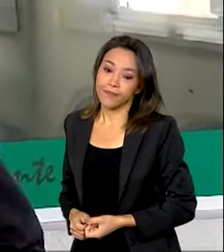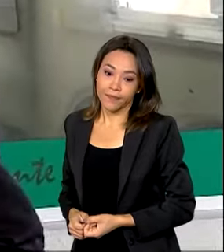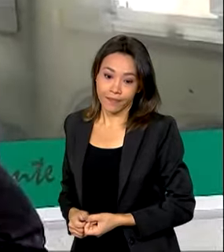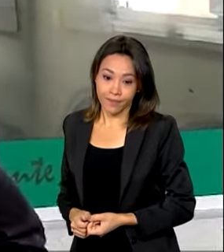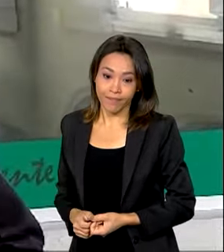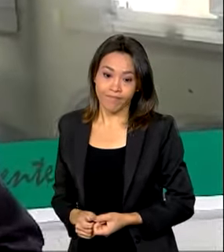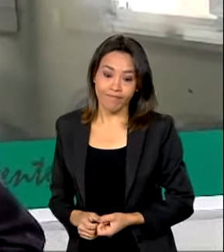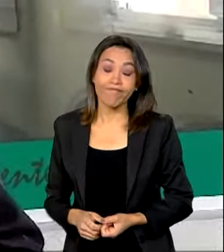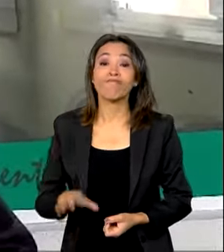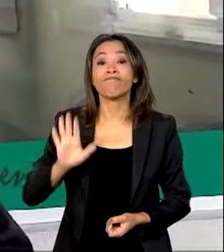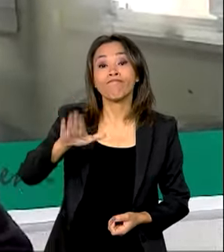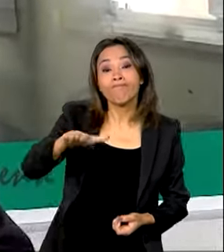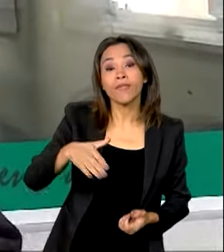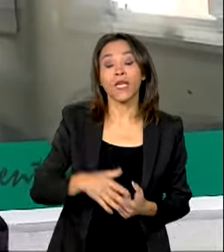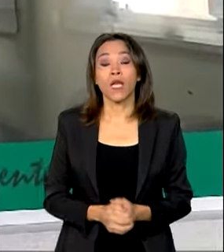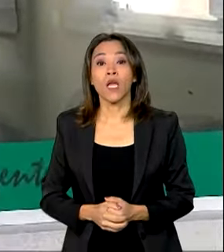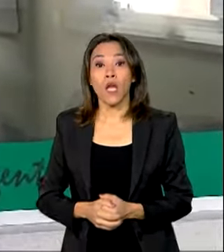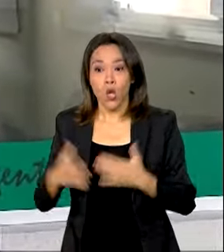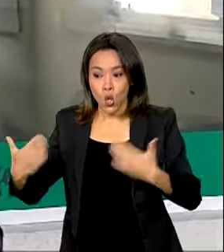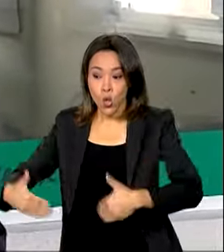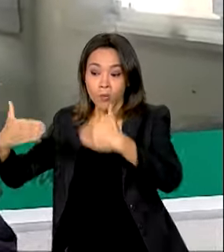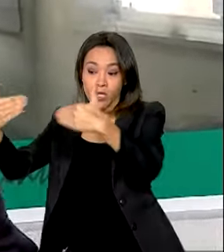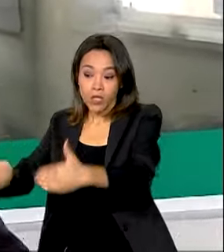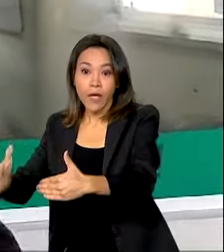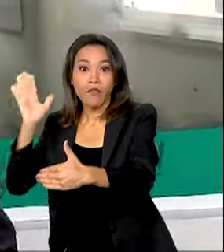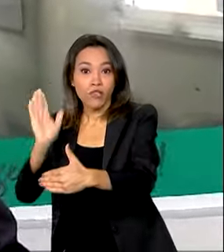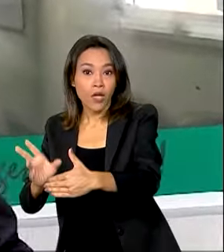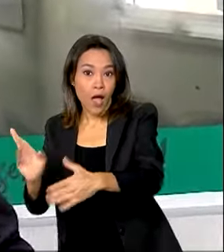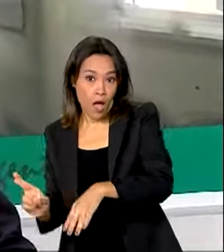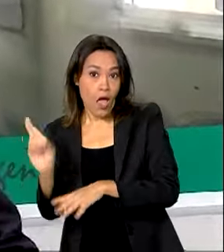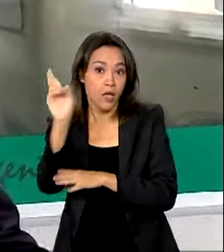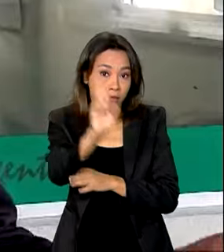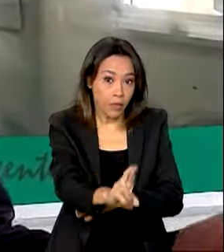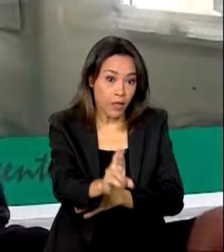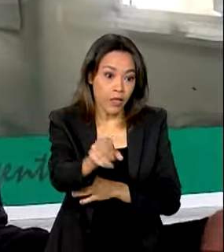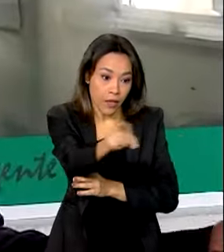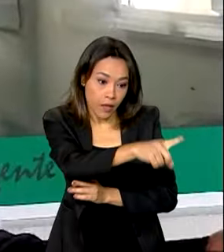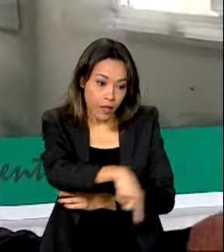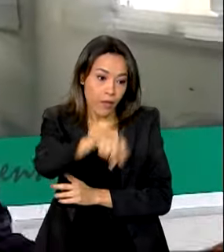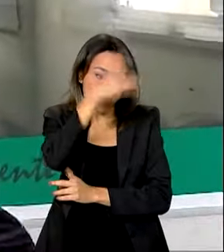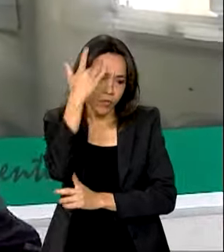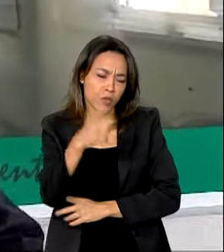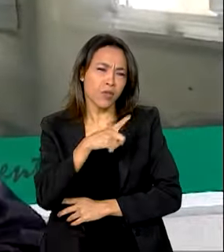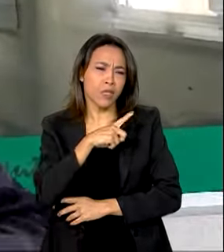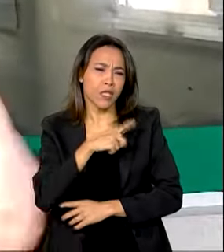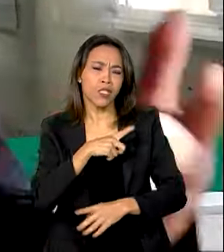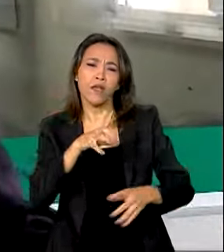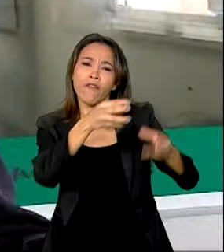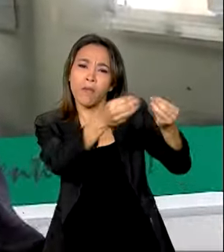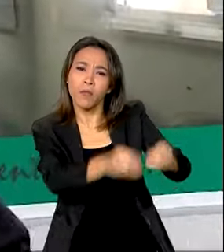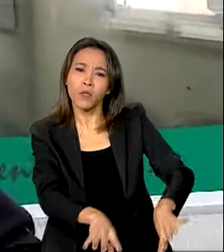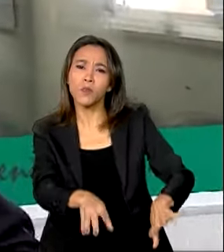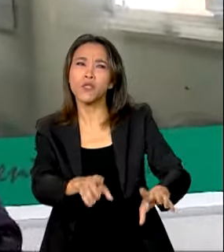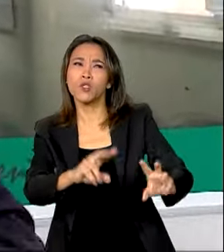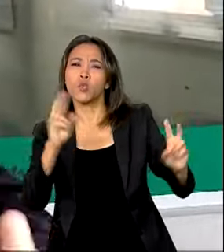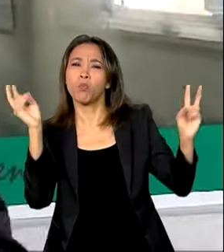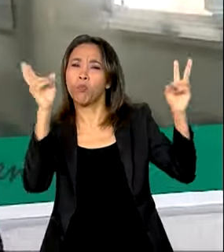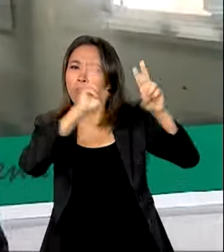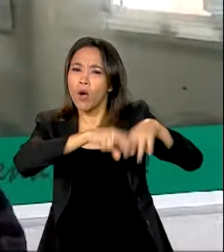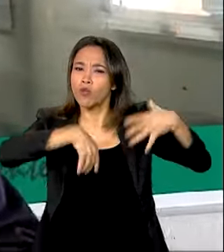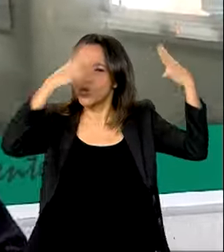o ministério já atendeu as pessoas que foram afetadas pelos últimos temporais Vendavais